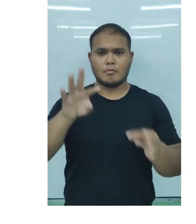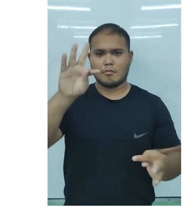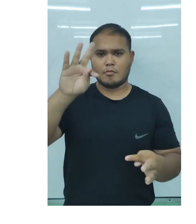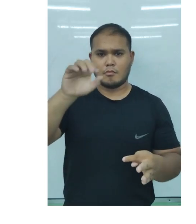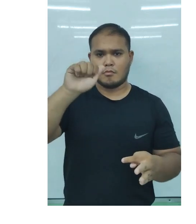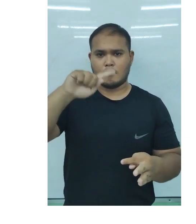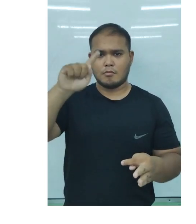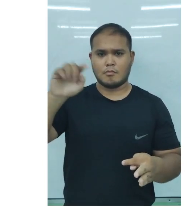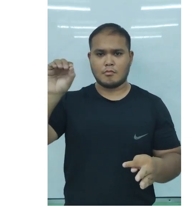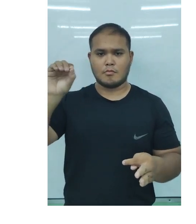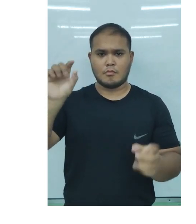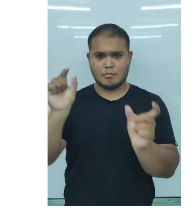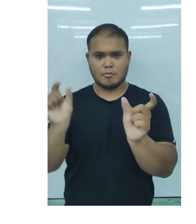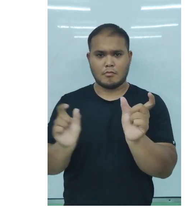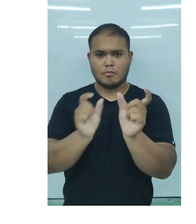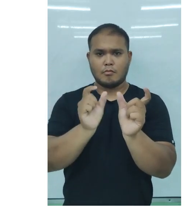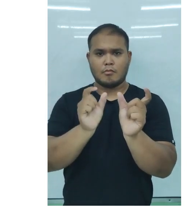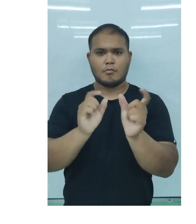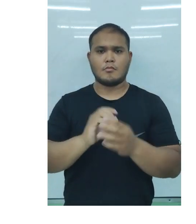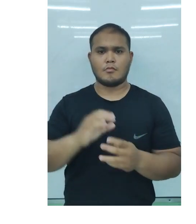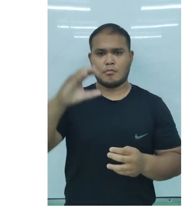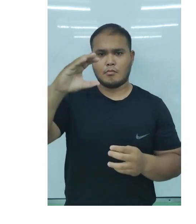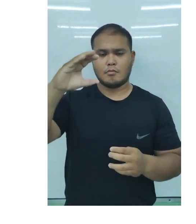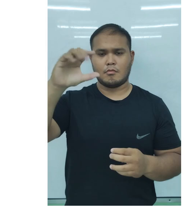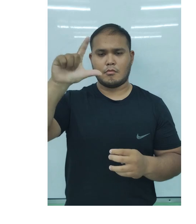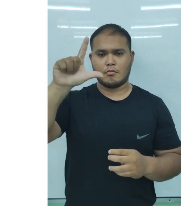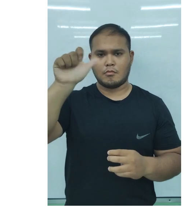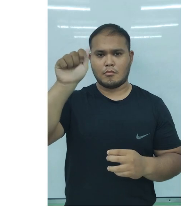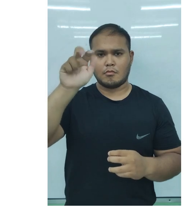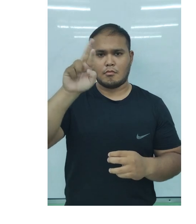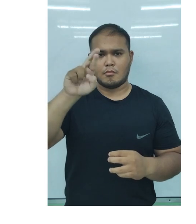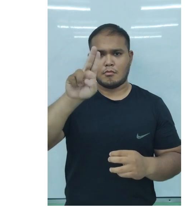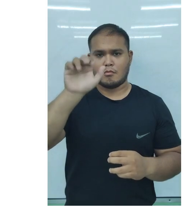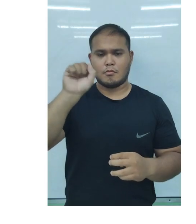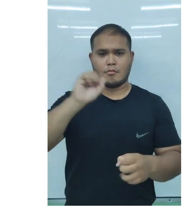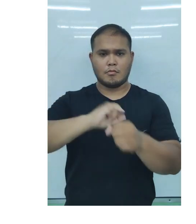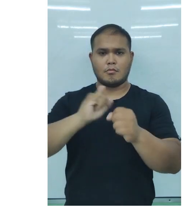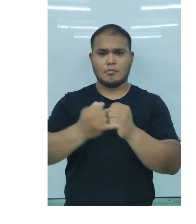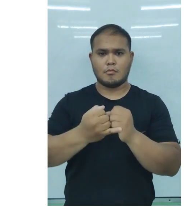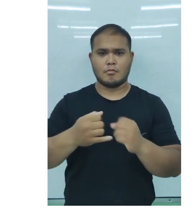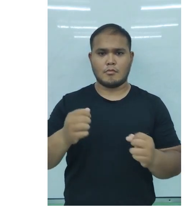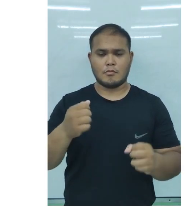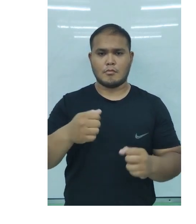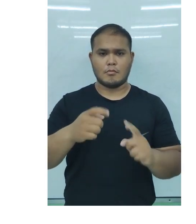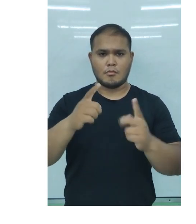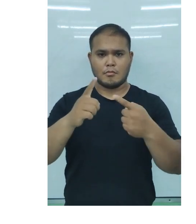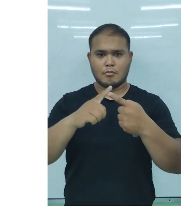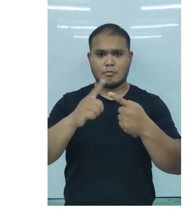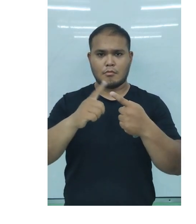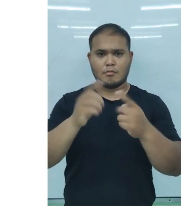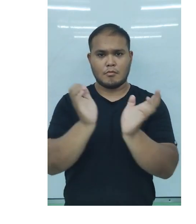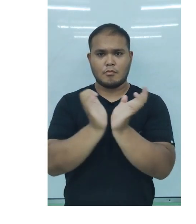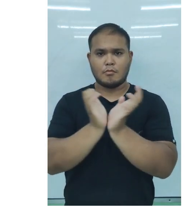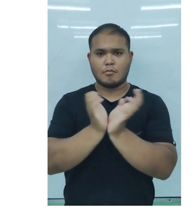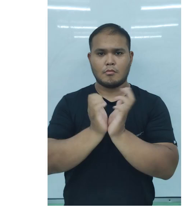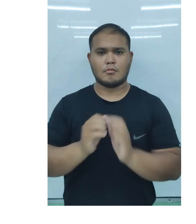fortes. Lembrando que claros é um adjetivo de primeira classe e fortes é um adjetivo